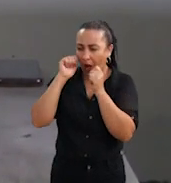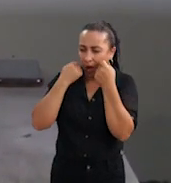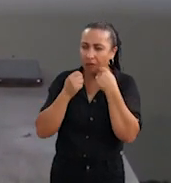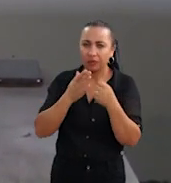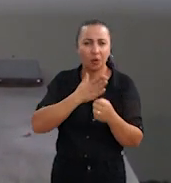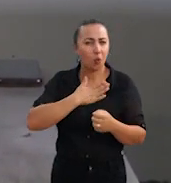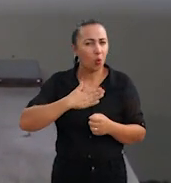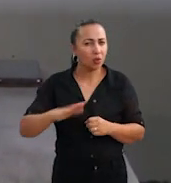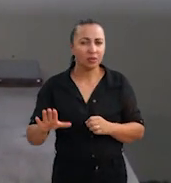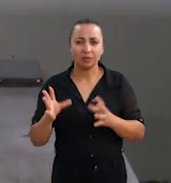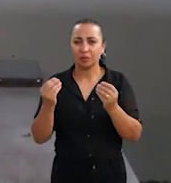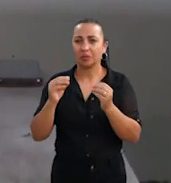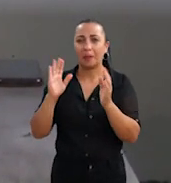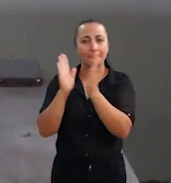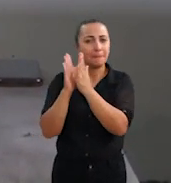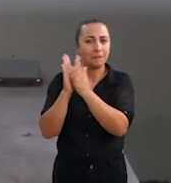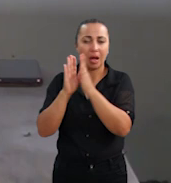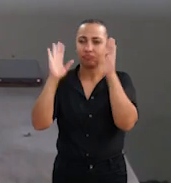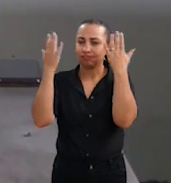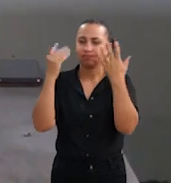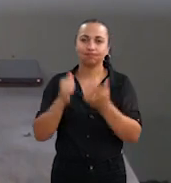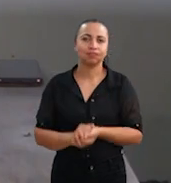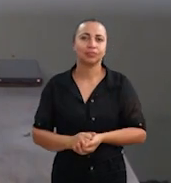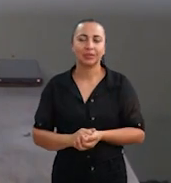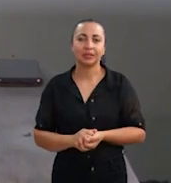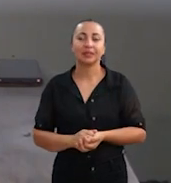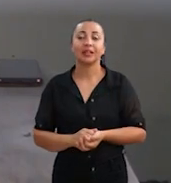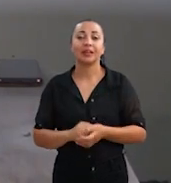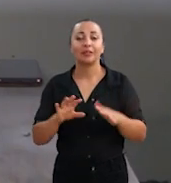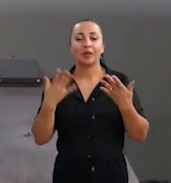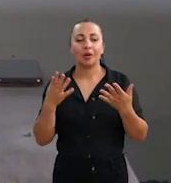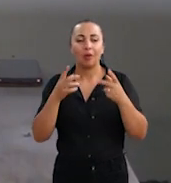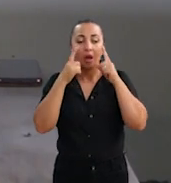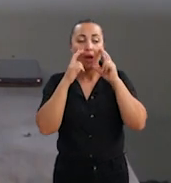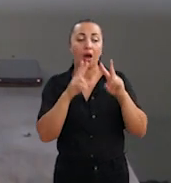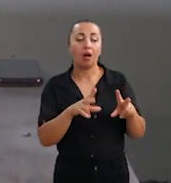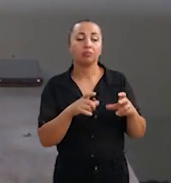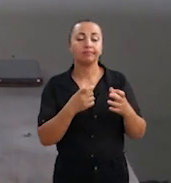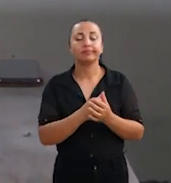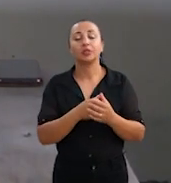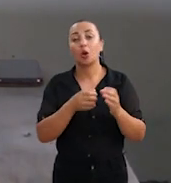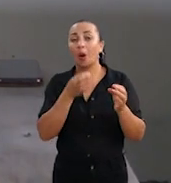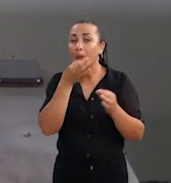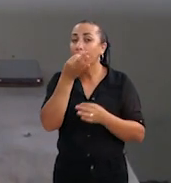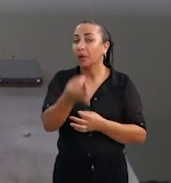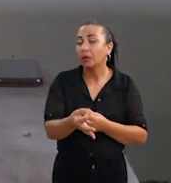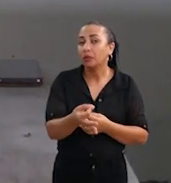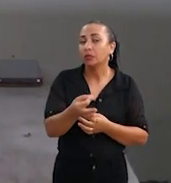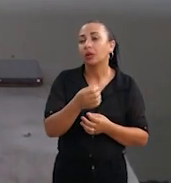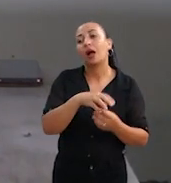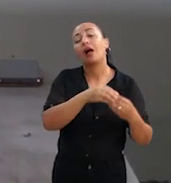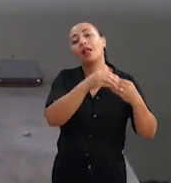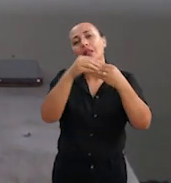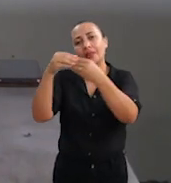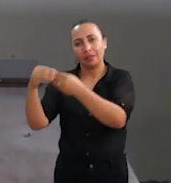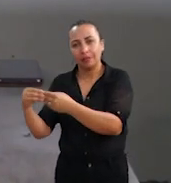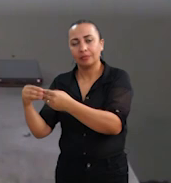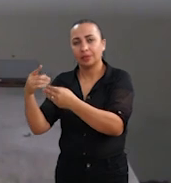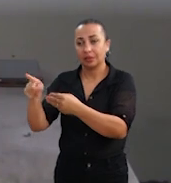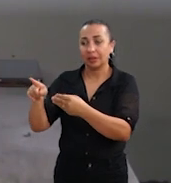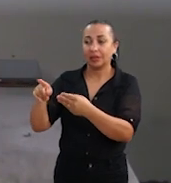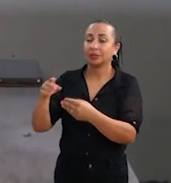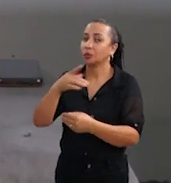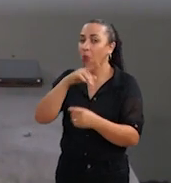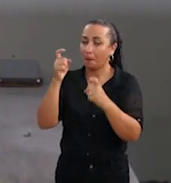chorava na hora do parabéns. E aí foi aonde que ela me sugeriu a levar ele